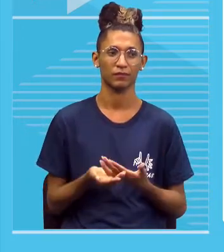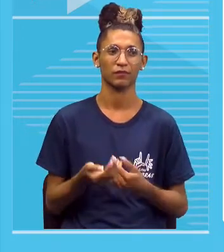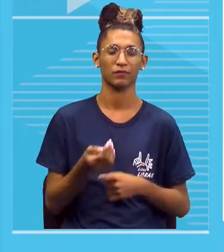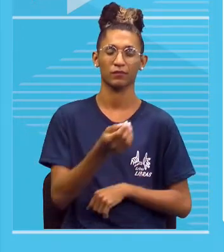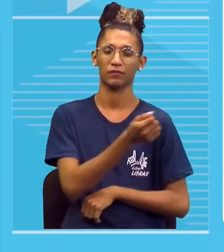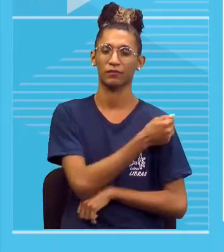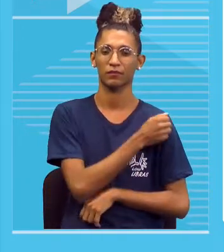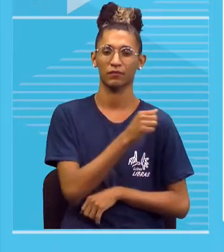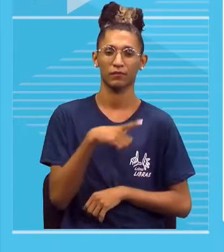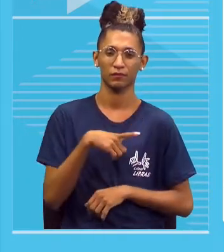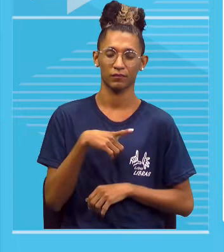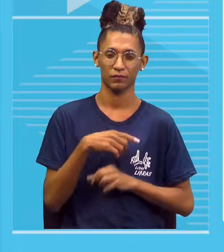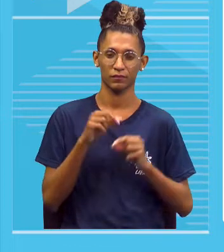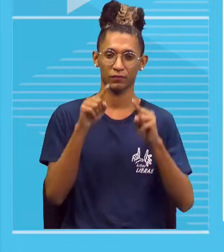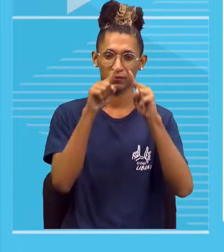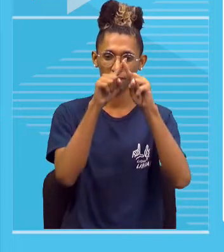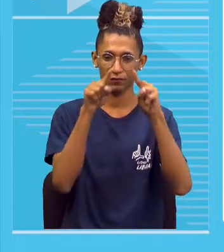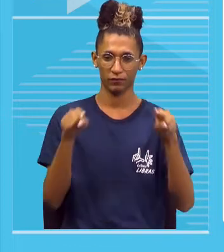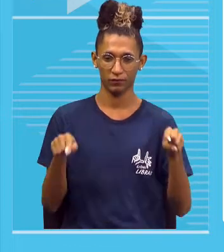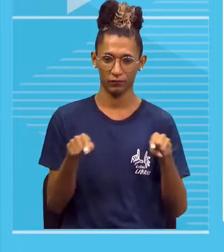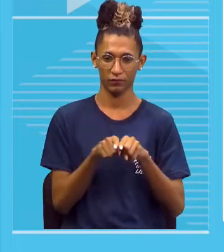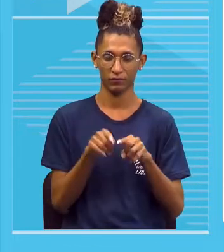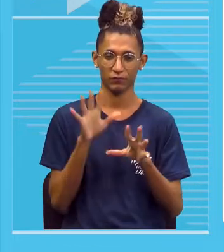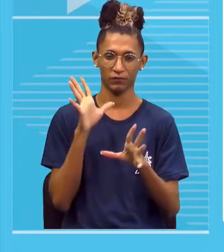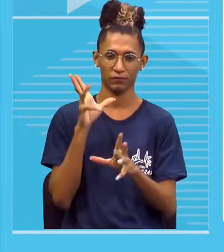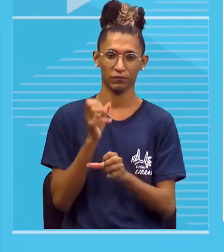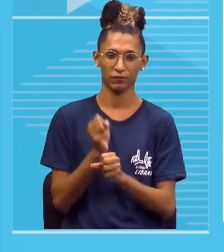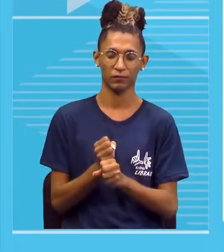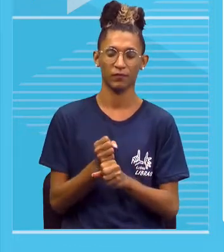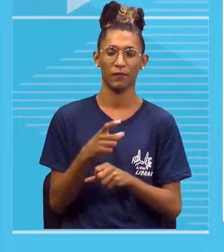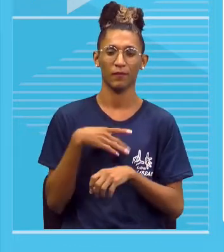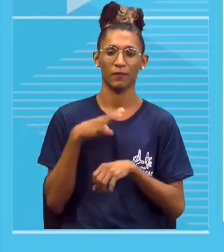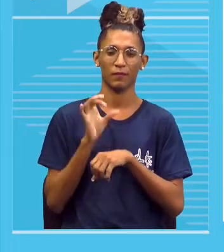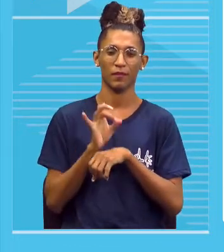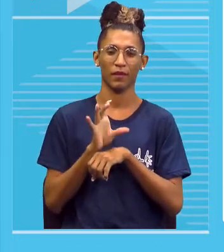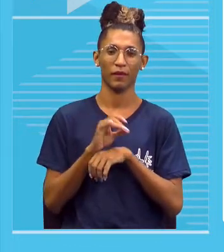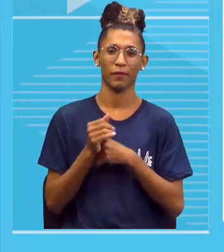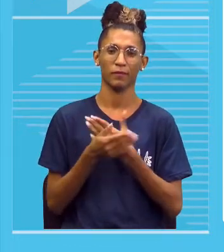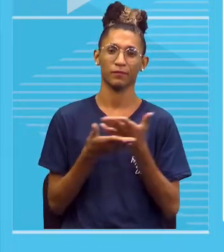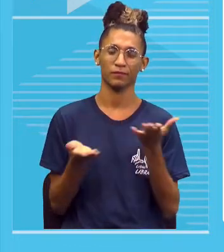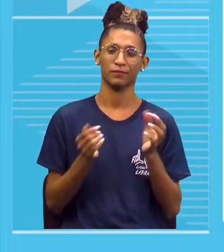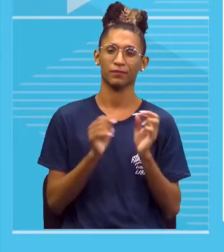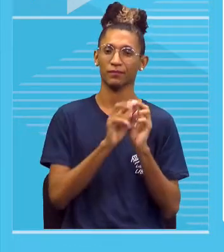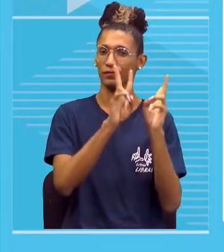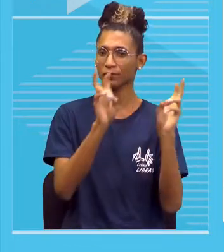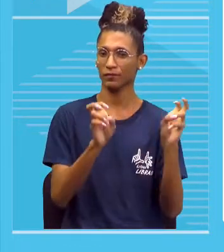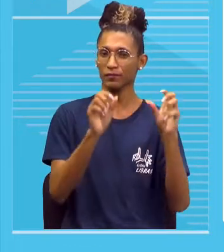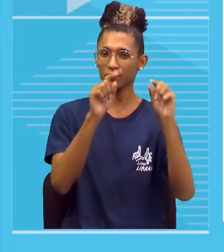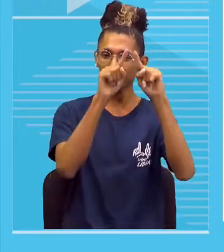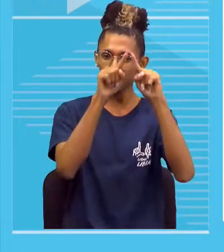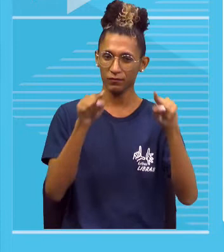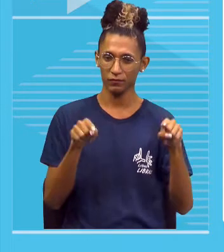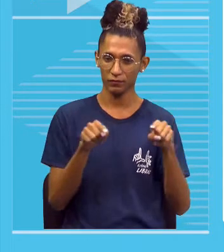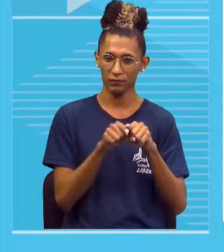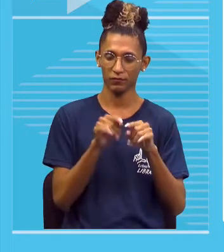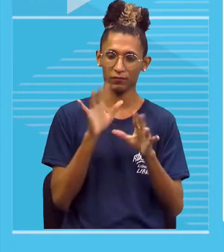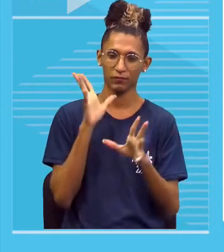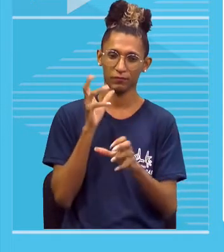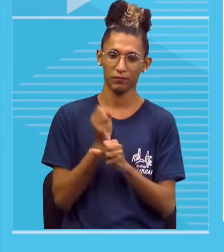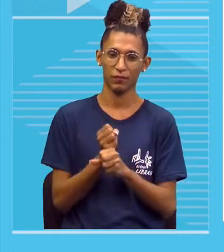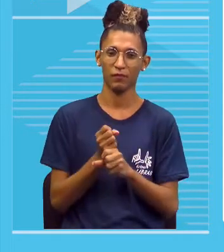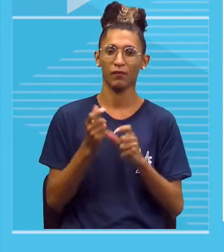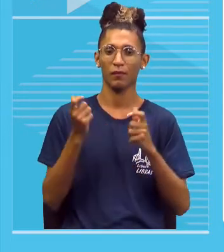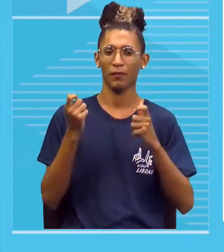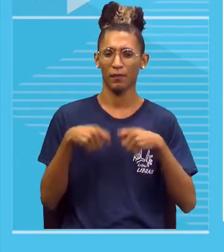trigonometria aquela dica que eu dei lá no início tá trabalhando com trigonometria desenha o